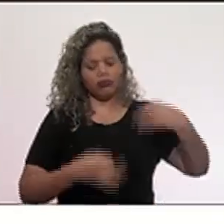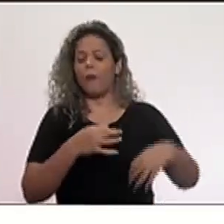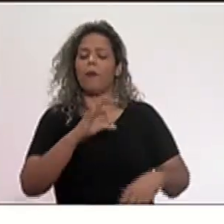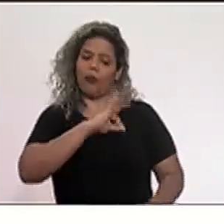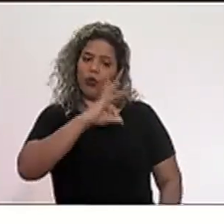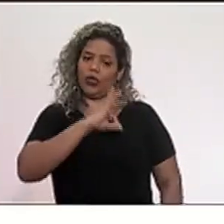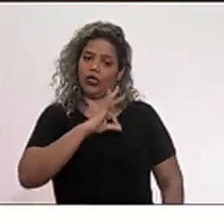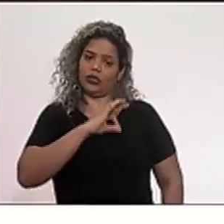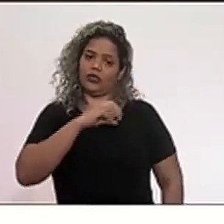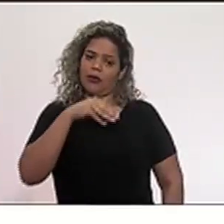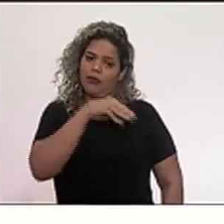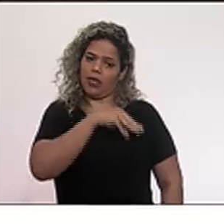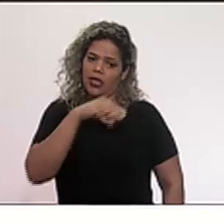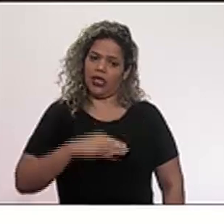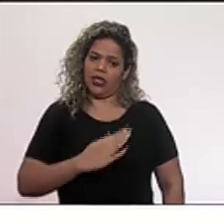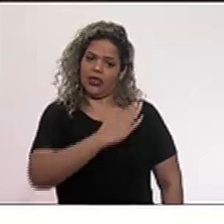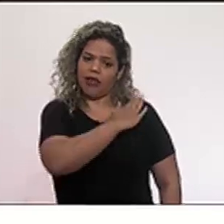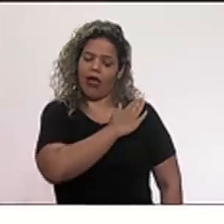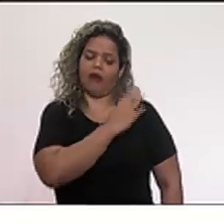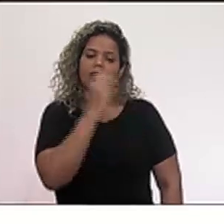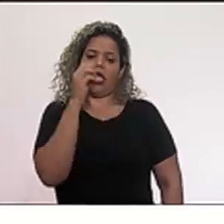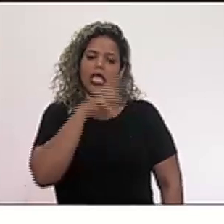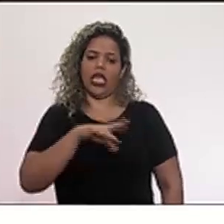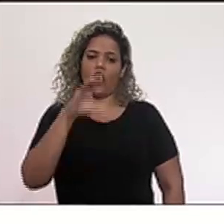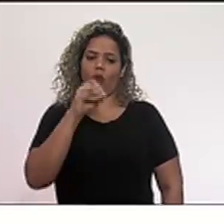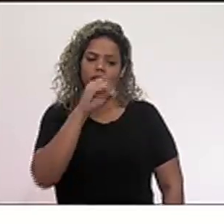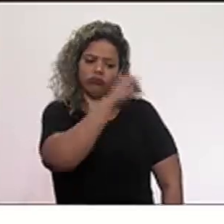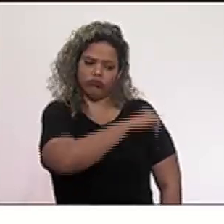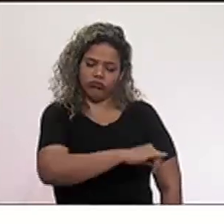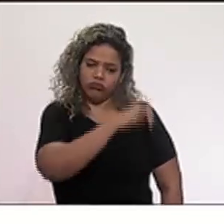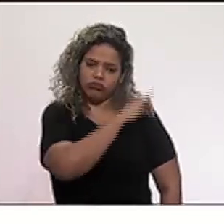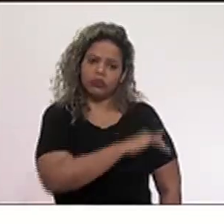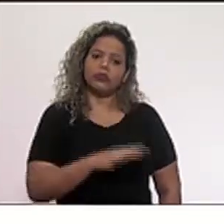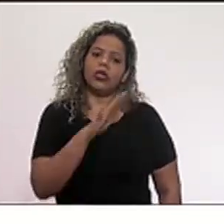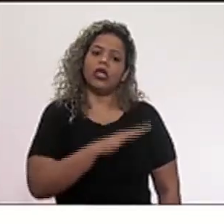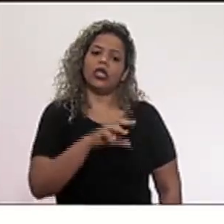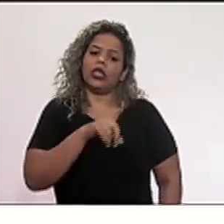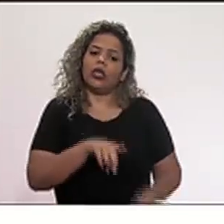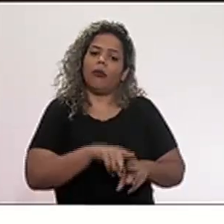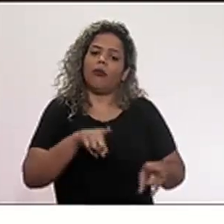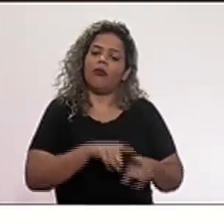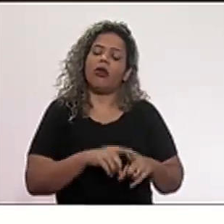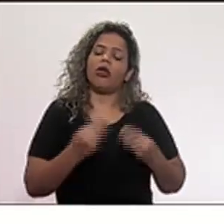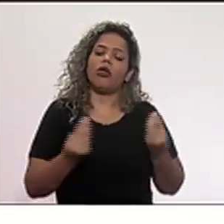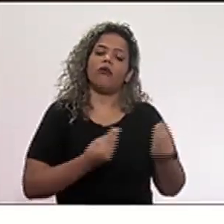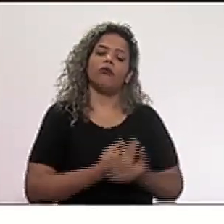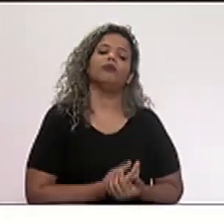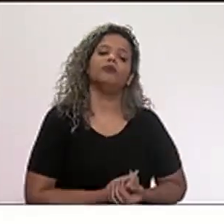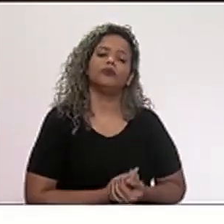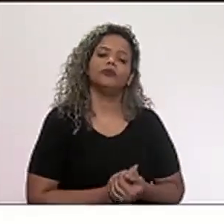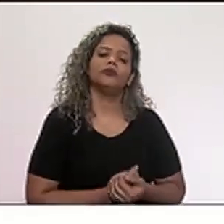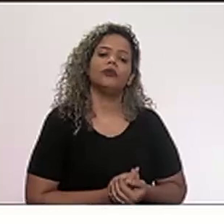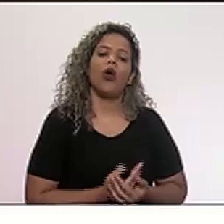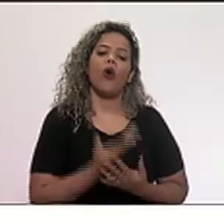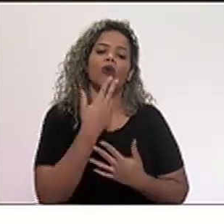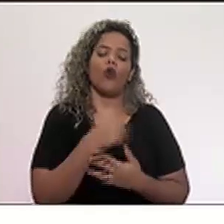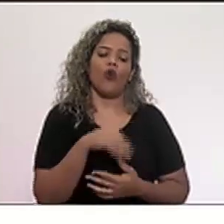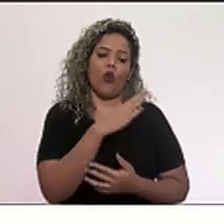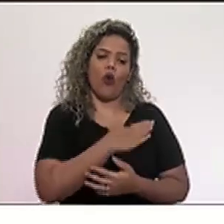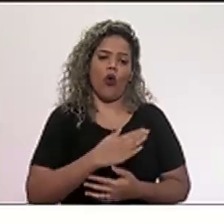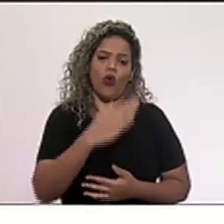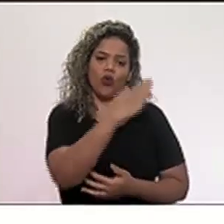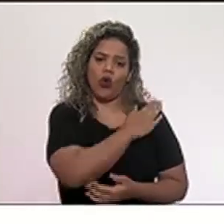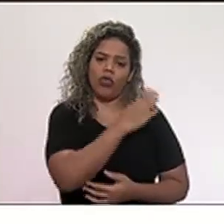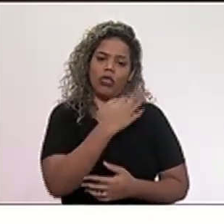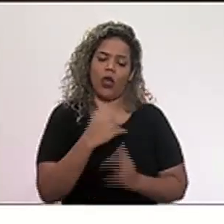Militar do Estado do Rio de Janeiro, da brava Polícia Militar do Estado do Rio de Janeiro, assim como o Coronel, secretário